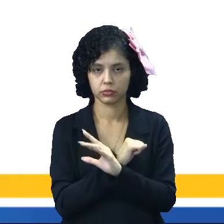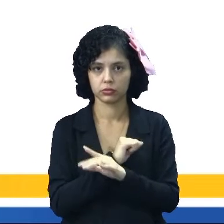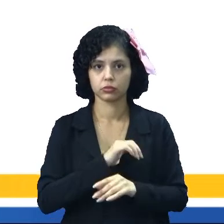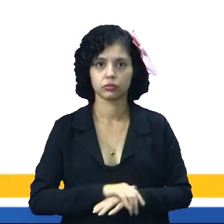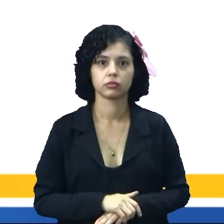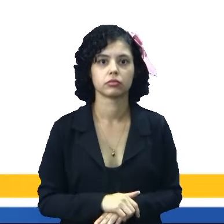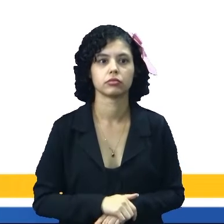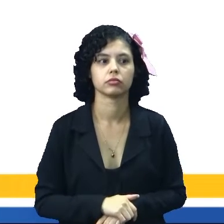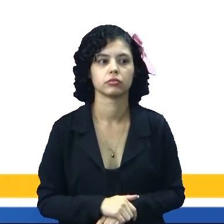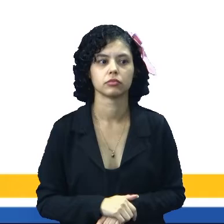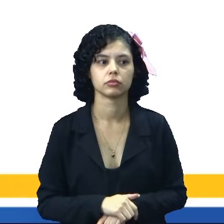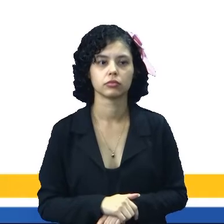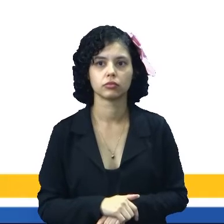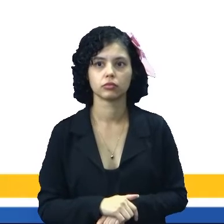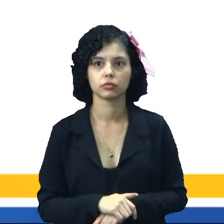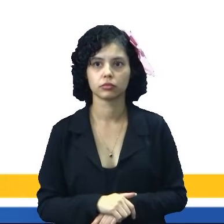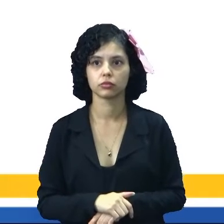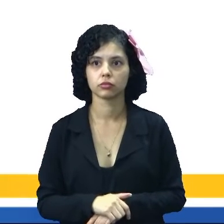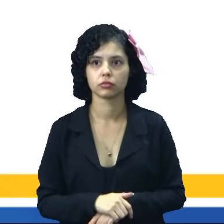ácidos.